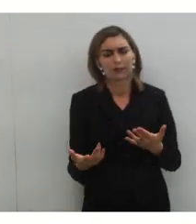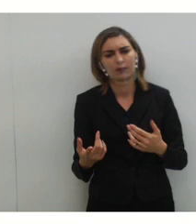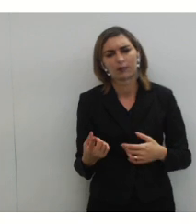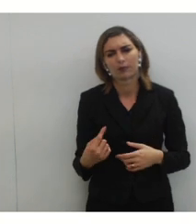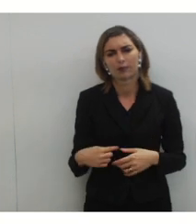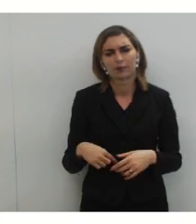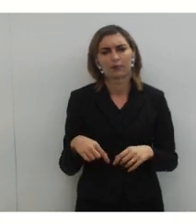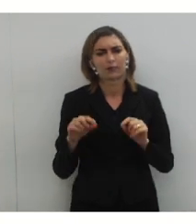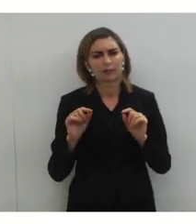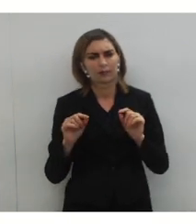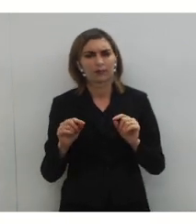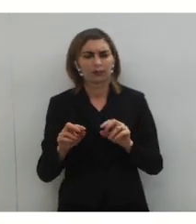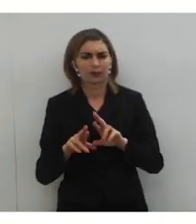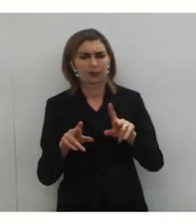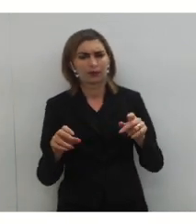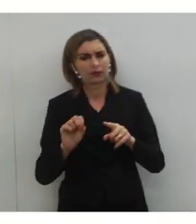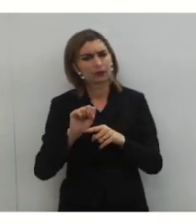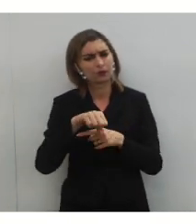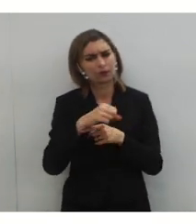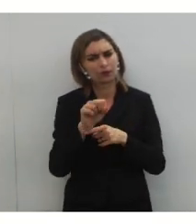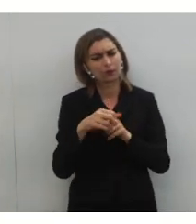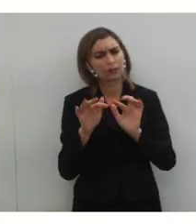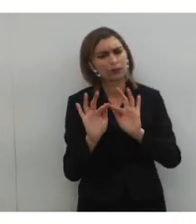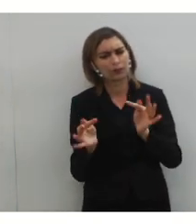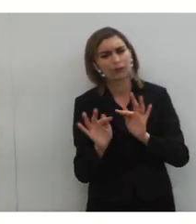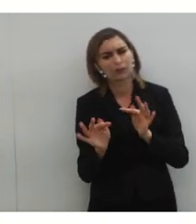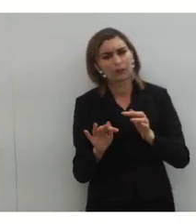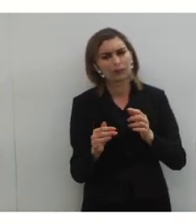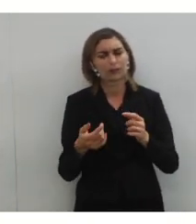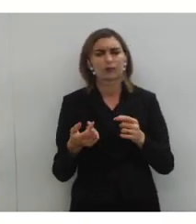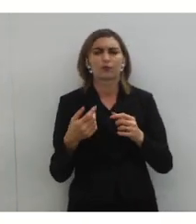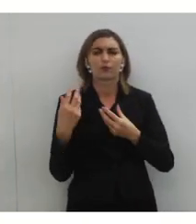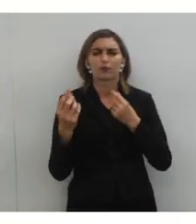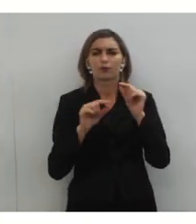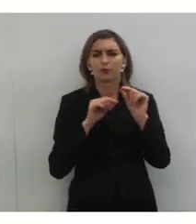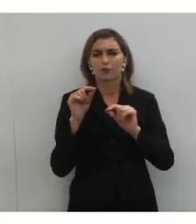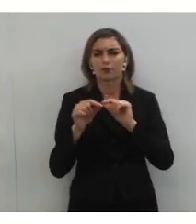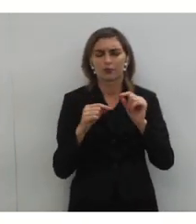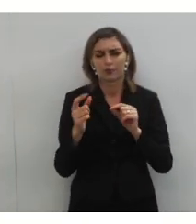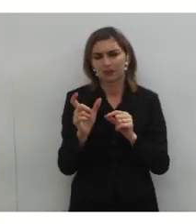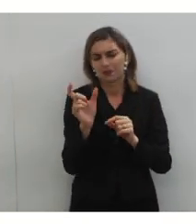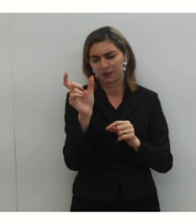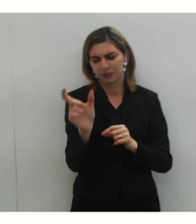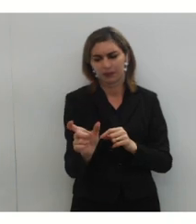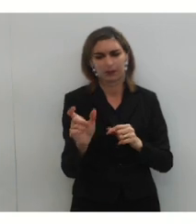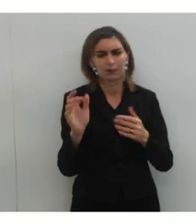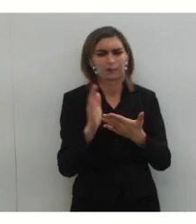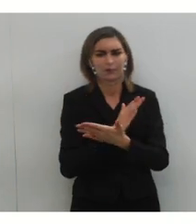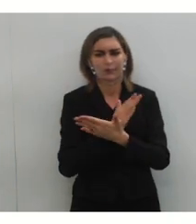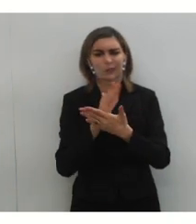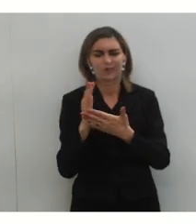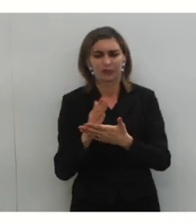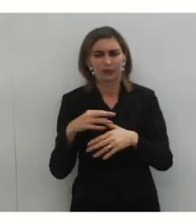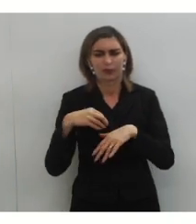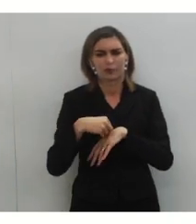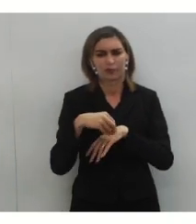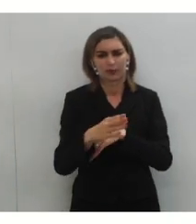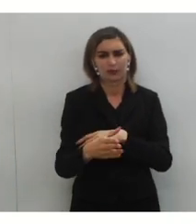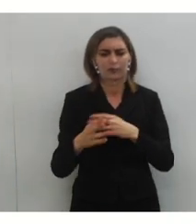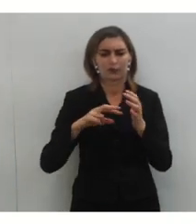estamos diante de sujeitos simples. O fato de que essa palavra alguém traz